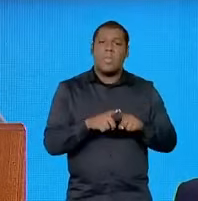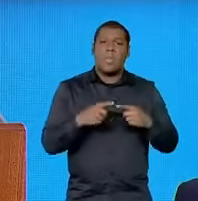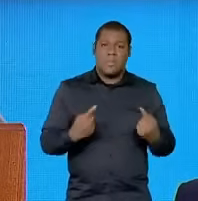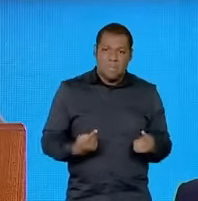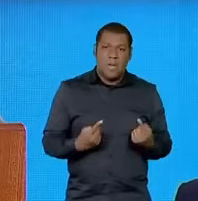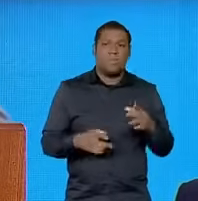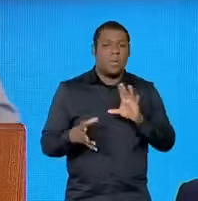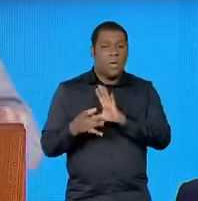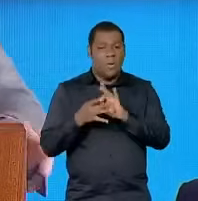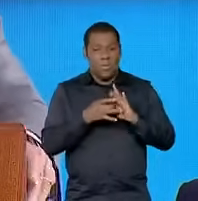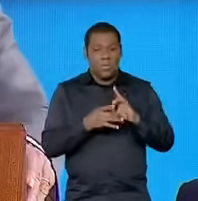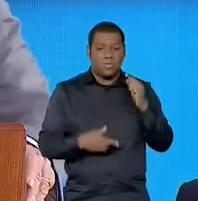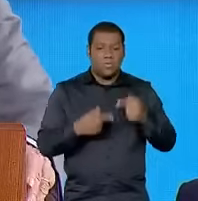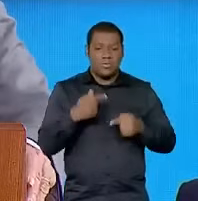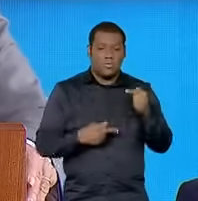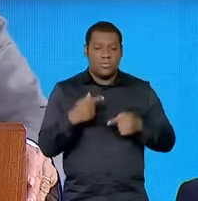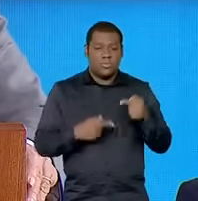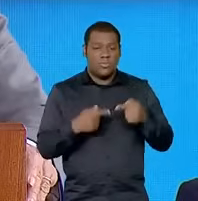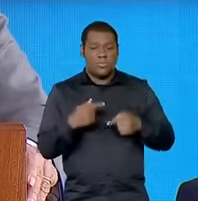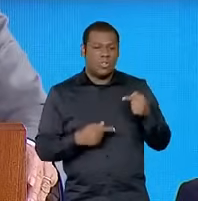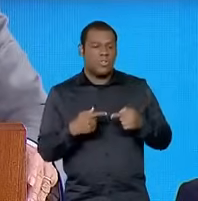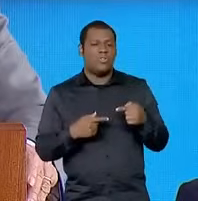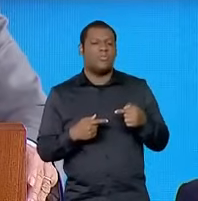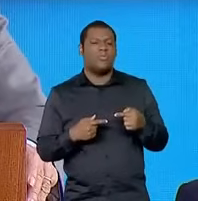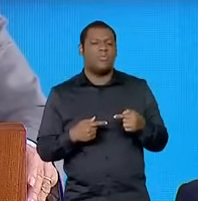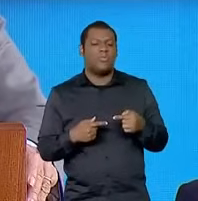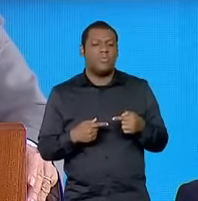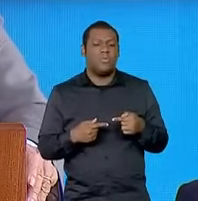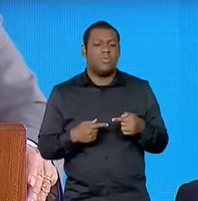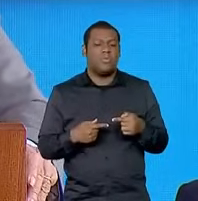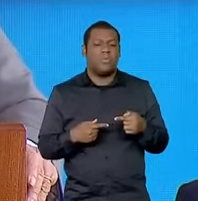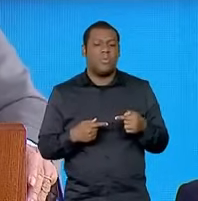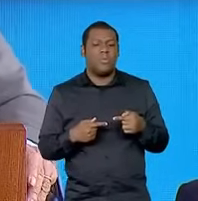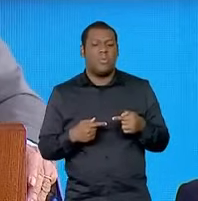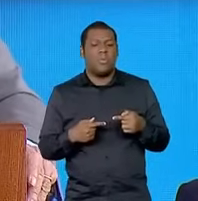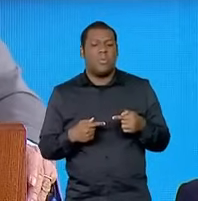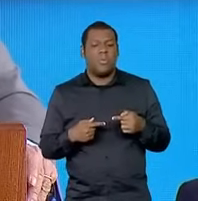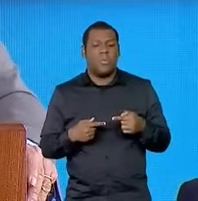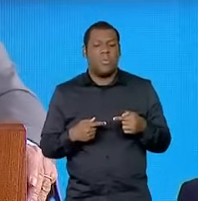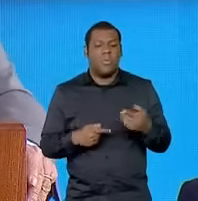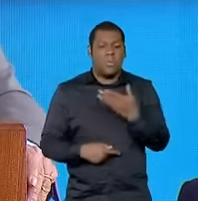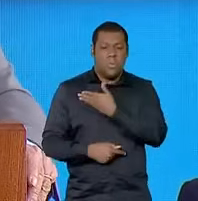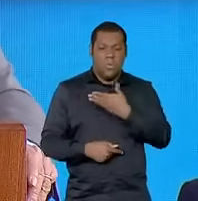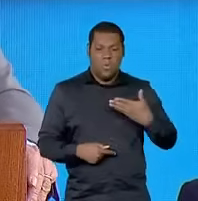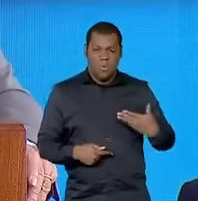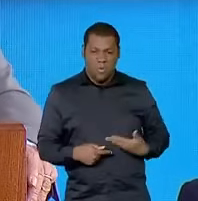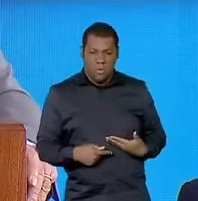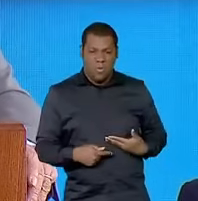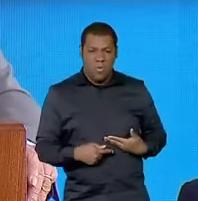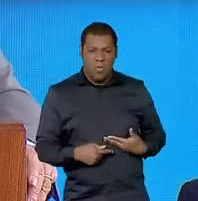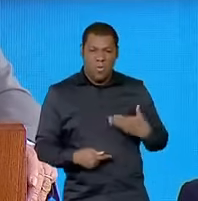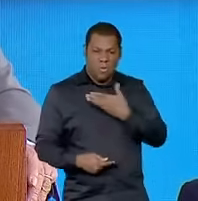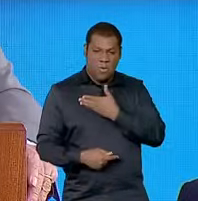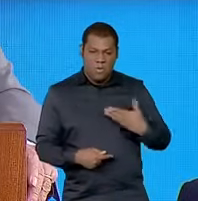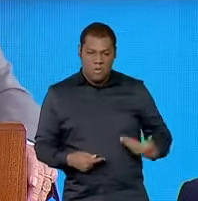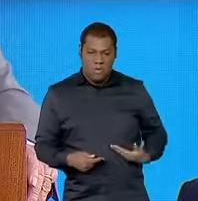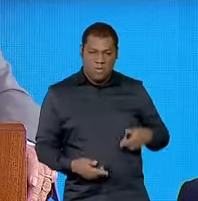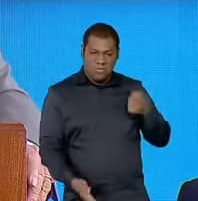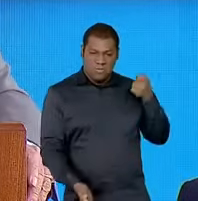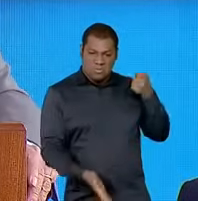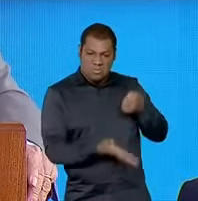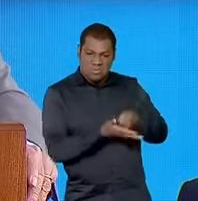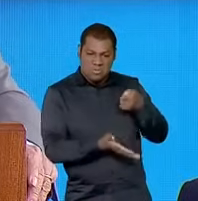desse país, que era o governo Médici, que era o governo onde o regime militar foi muito mais duro